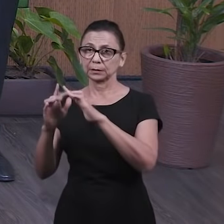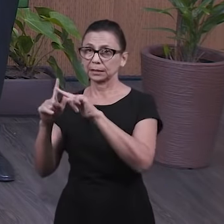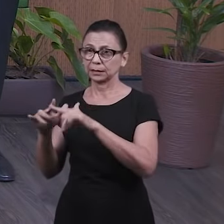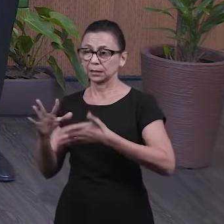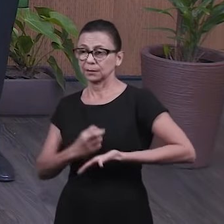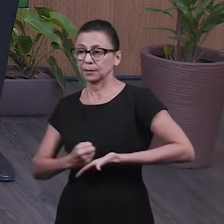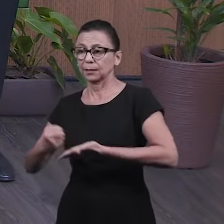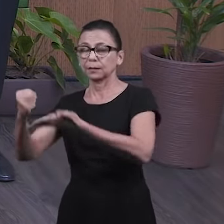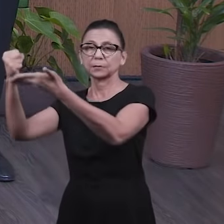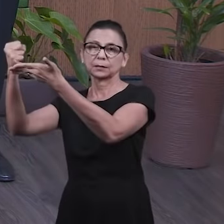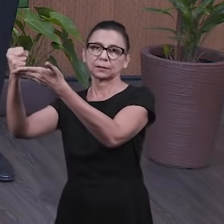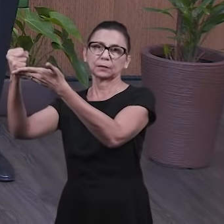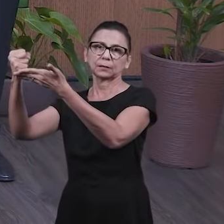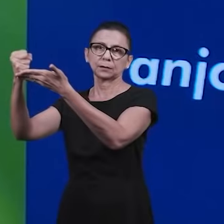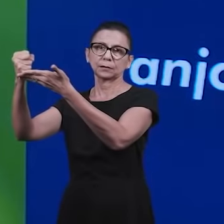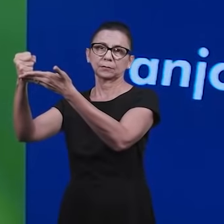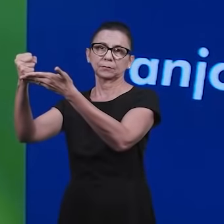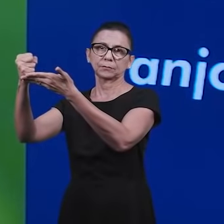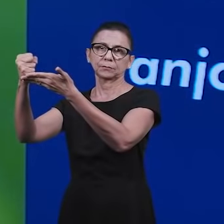Senhor Jesus.